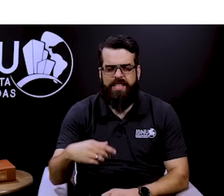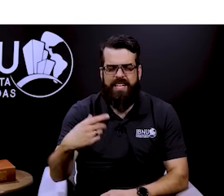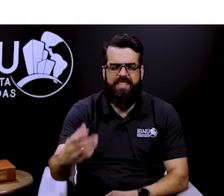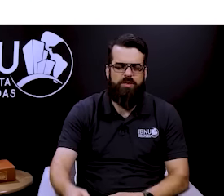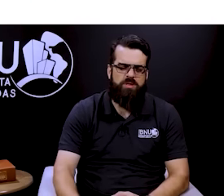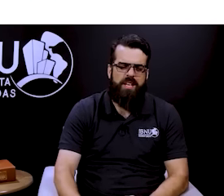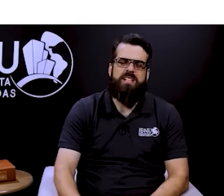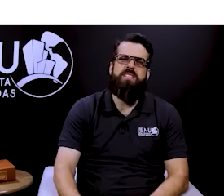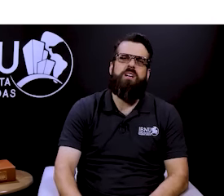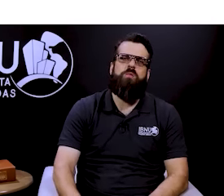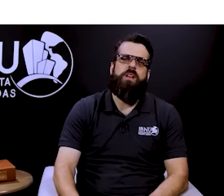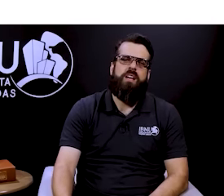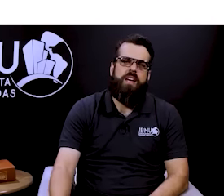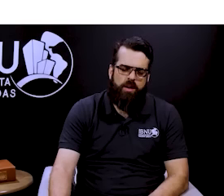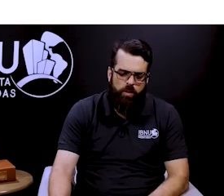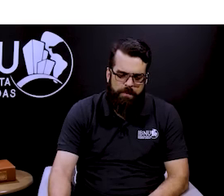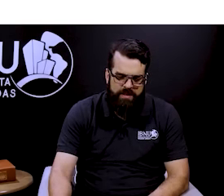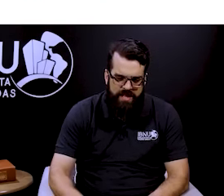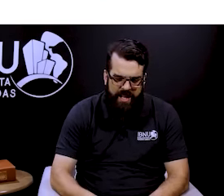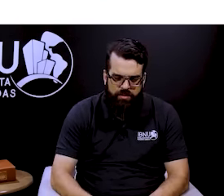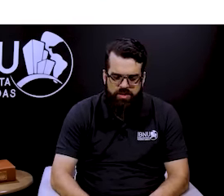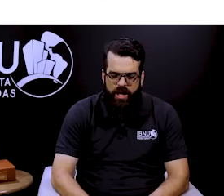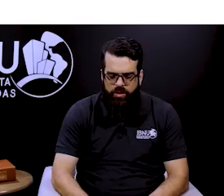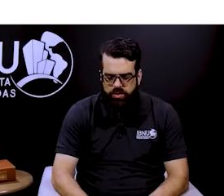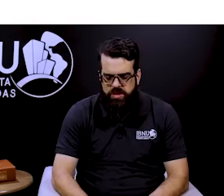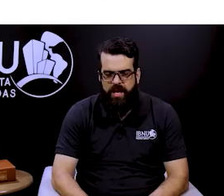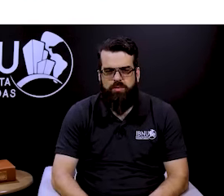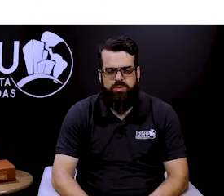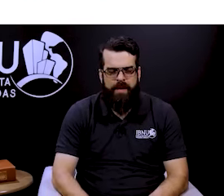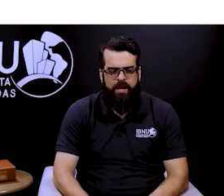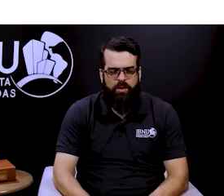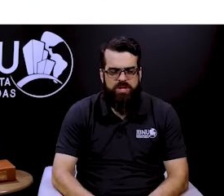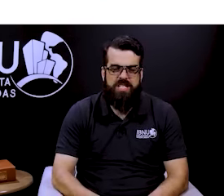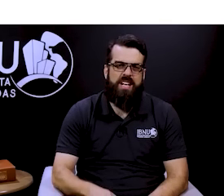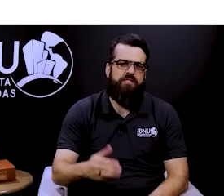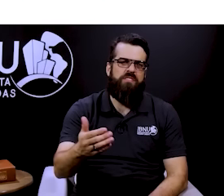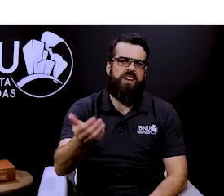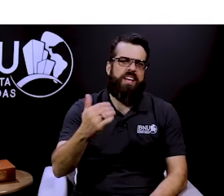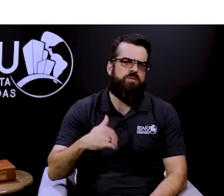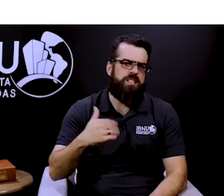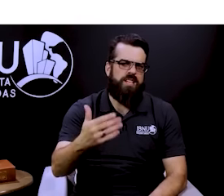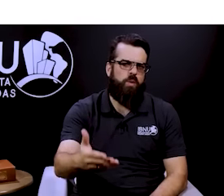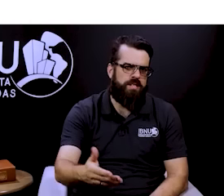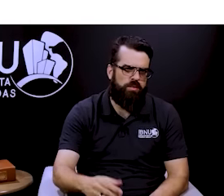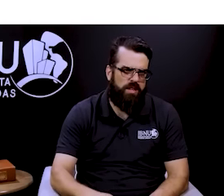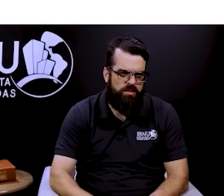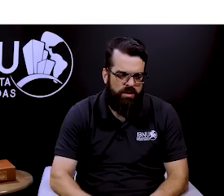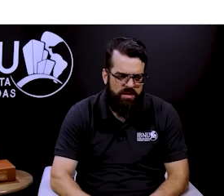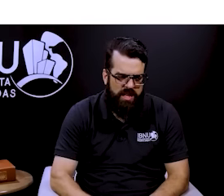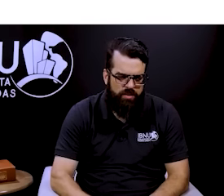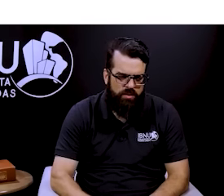buscam agradar a Deus serão recompensados nos céus. Ou seja, ele vai falar isso na sequência do texto que nós lemos quando